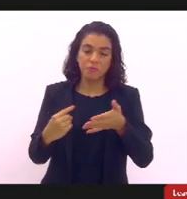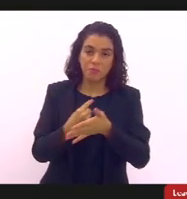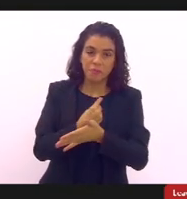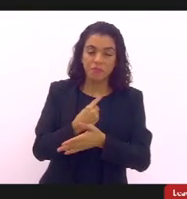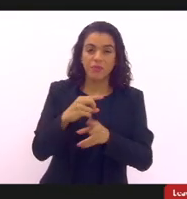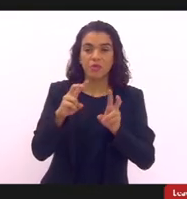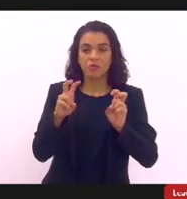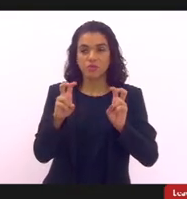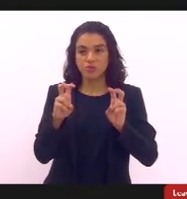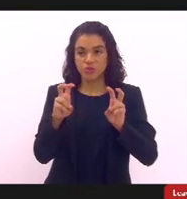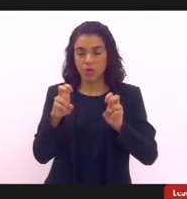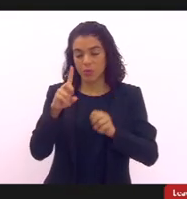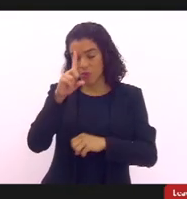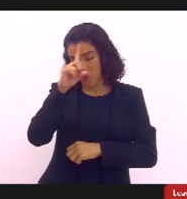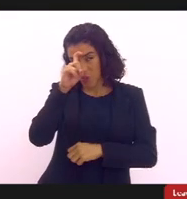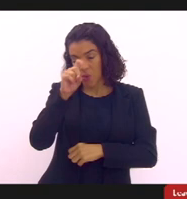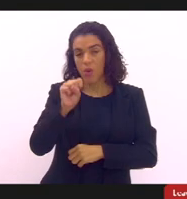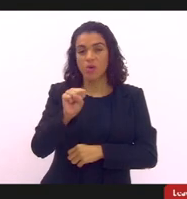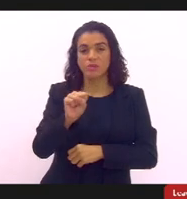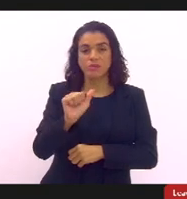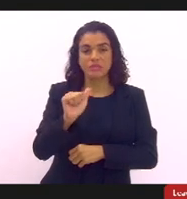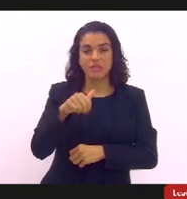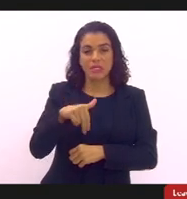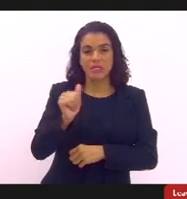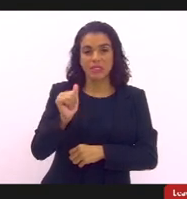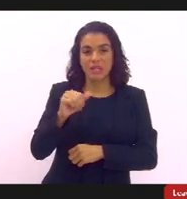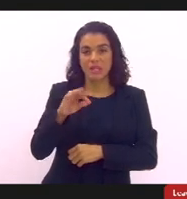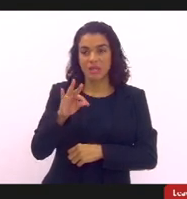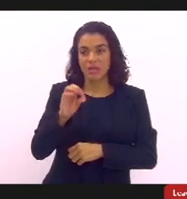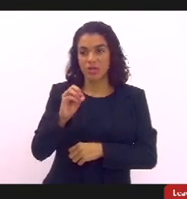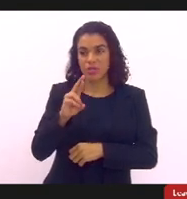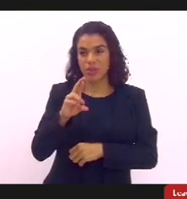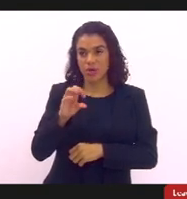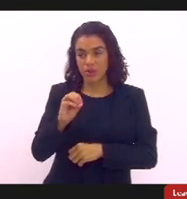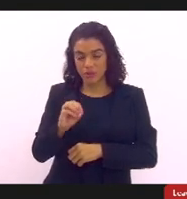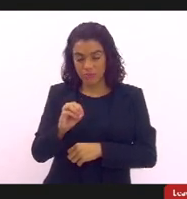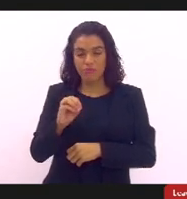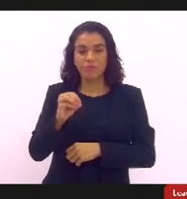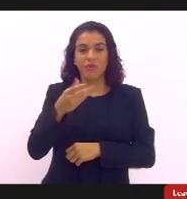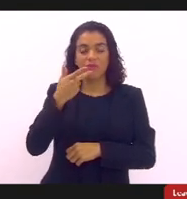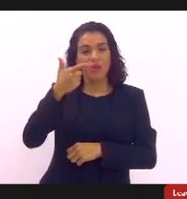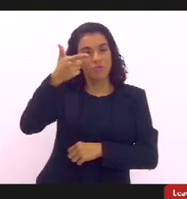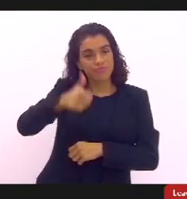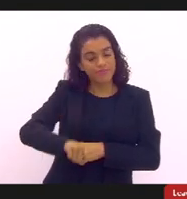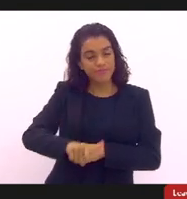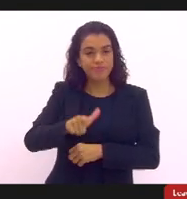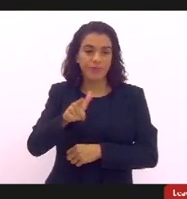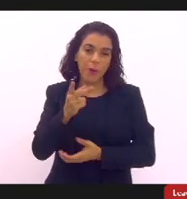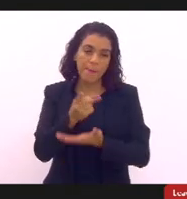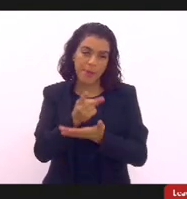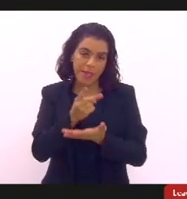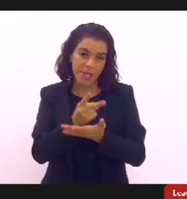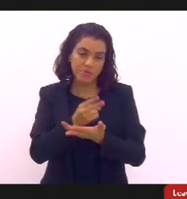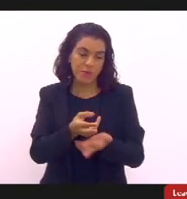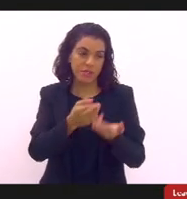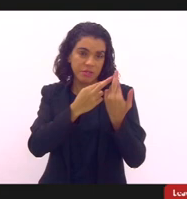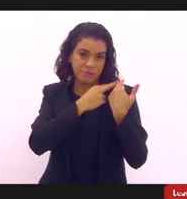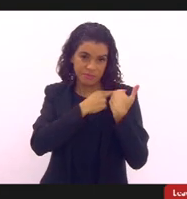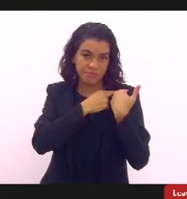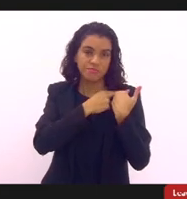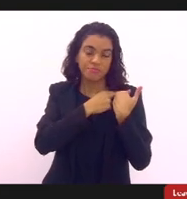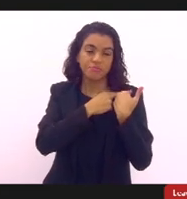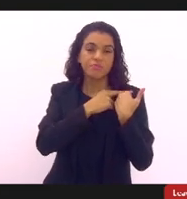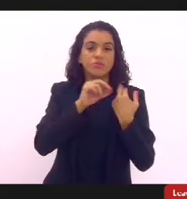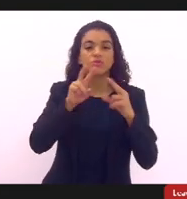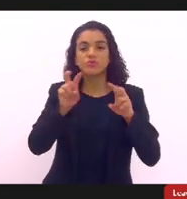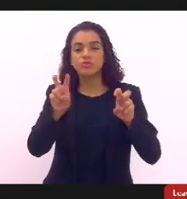a questão do sanatório, que hoje o doutor Tiago, mais uma vez, repetiu com a mesma veemência e responsabilidade, né?